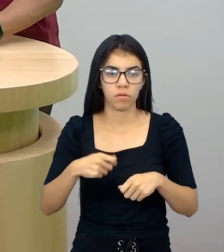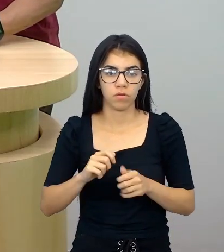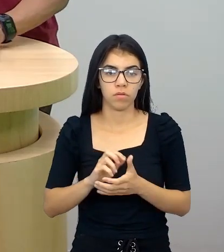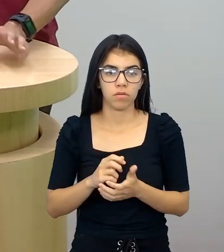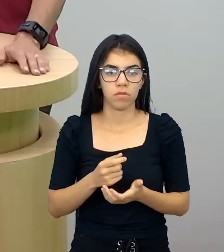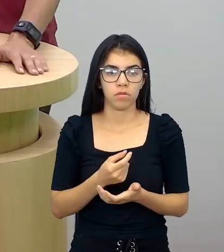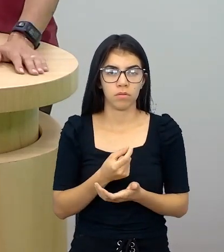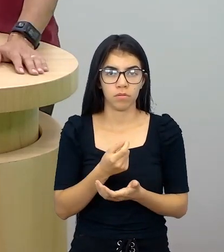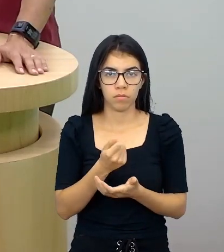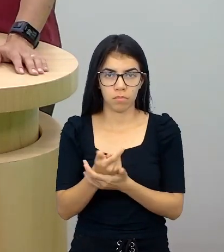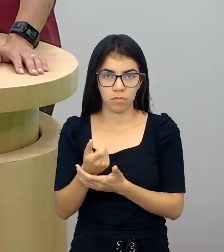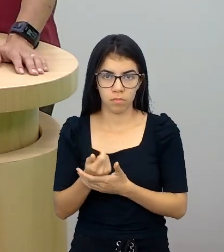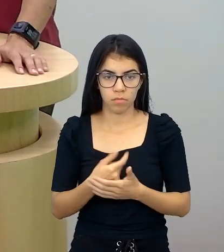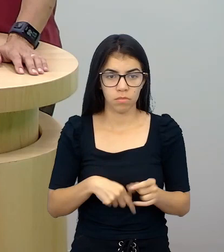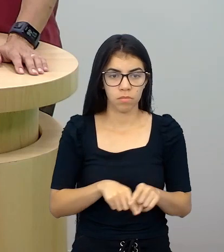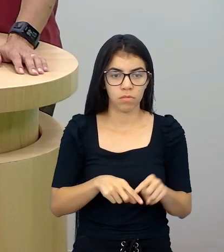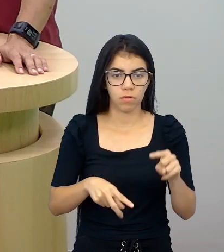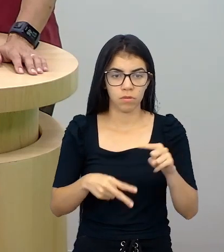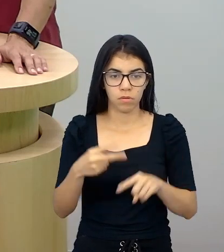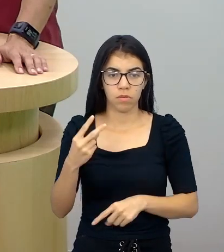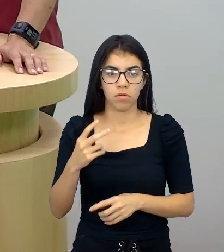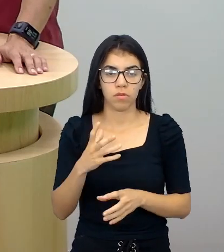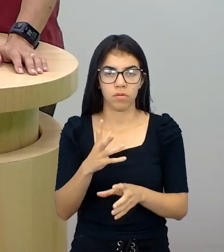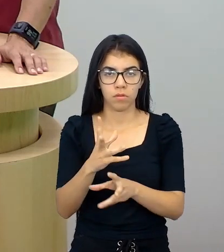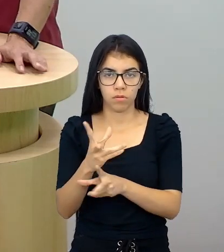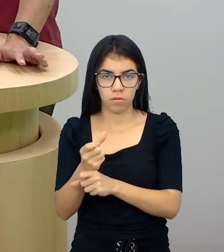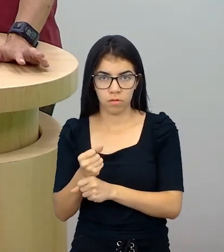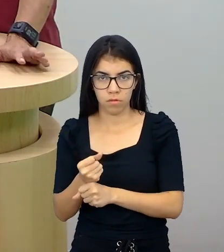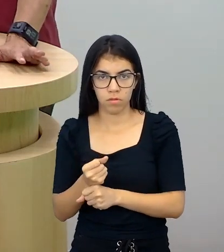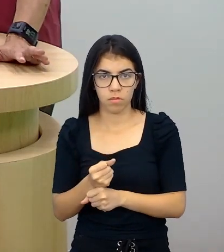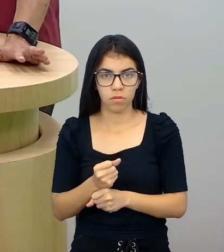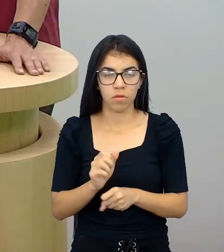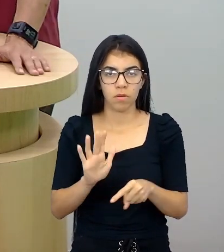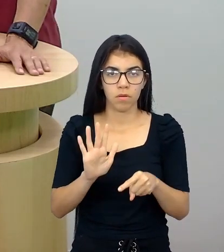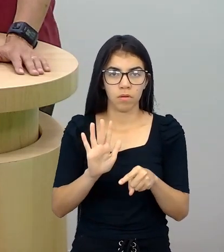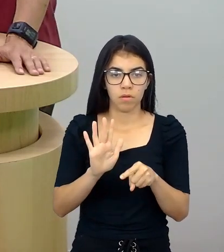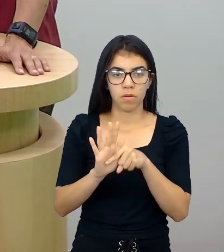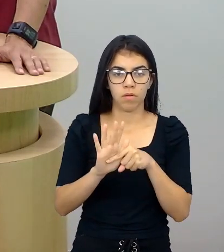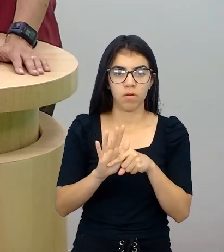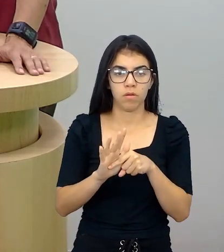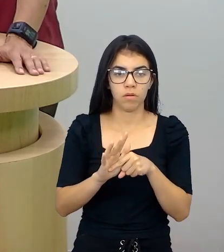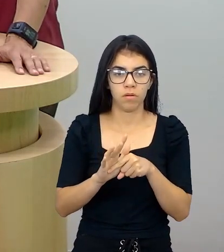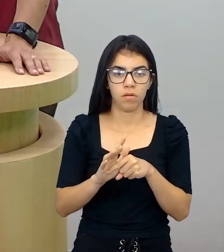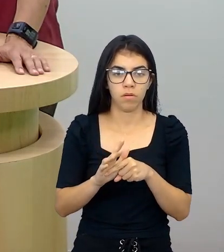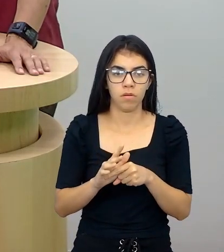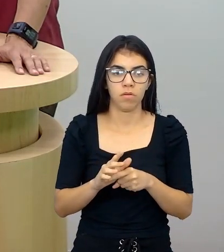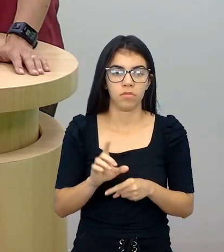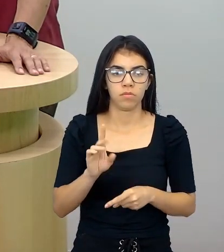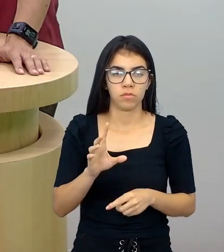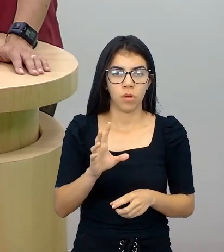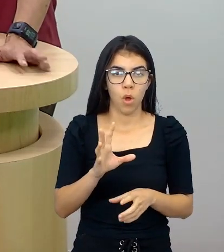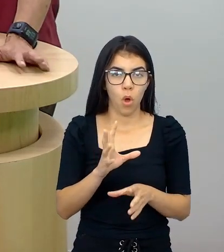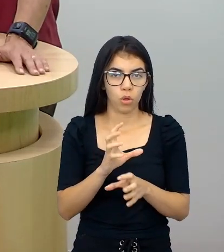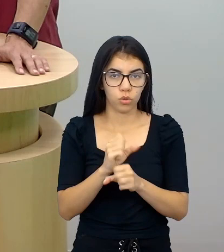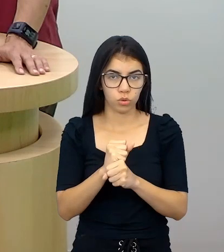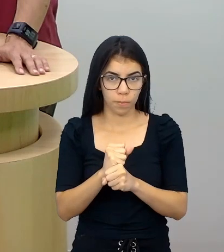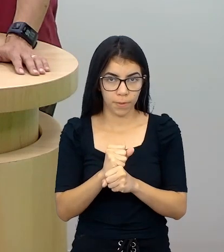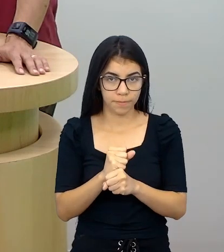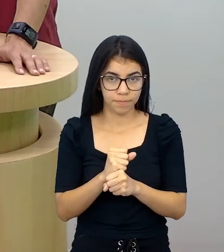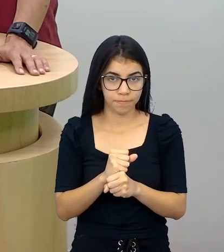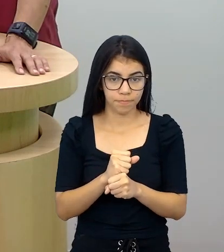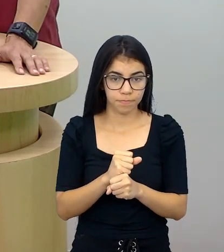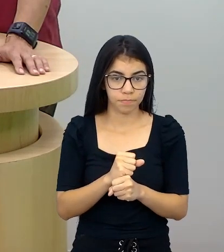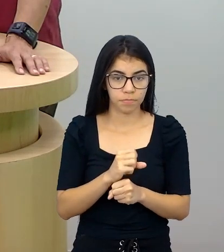Você vai estar, na verdade, somando os 2 Sim. valores. Então você já pode pôr o sinal de menos na resposta, que você sabe que é menos, e você soma o 39 com 41. Sim.